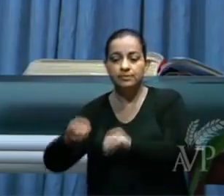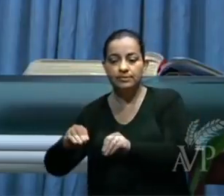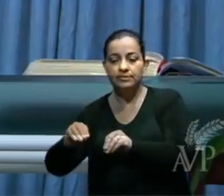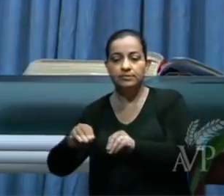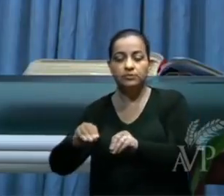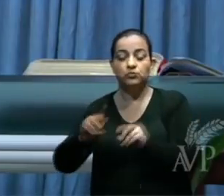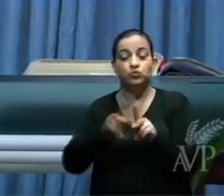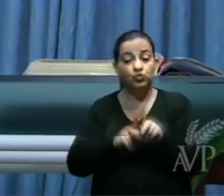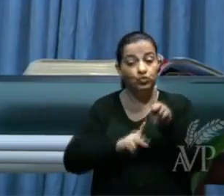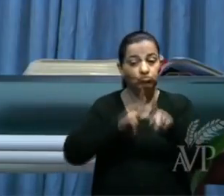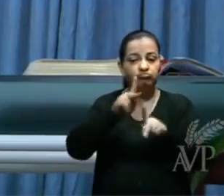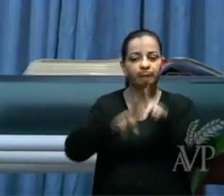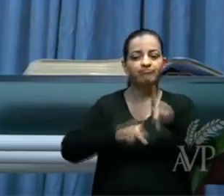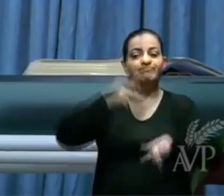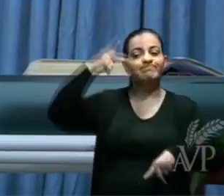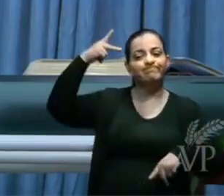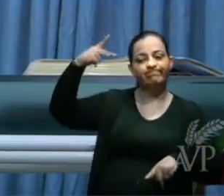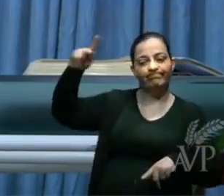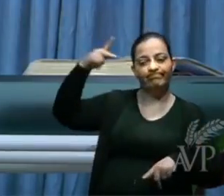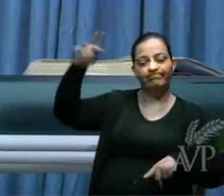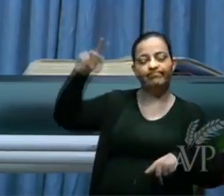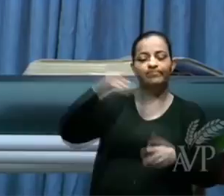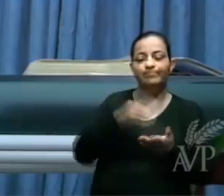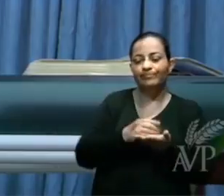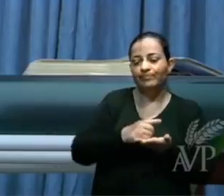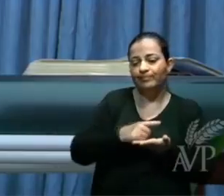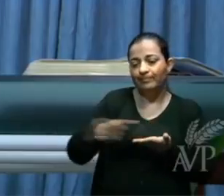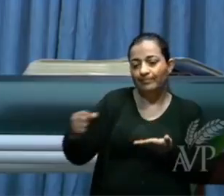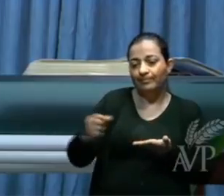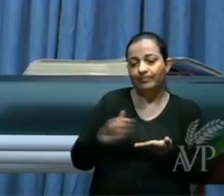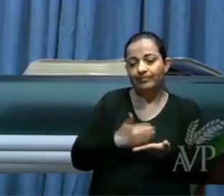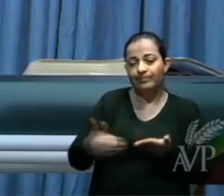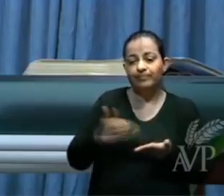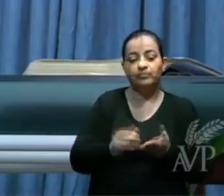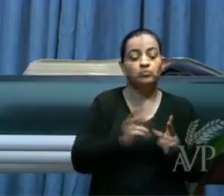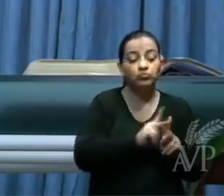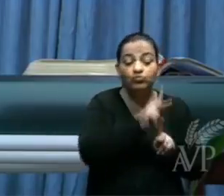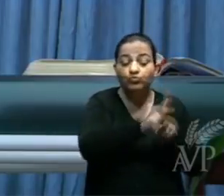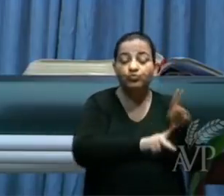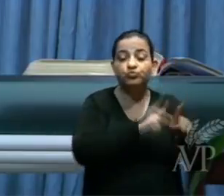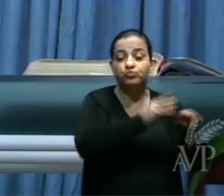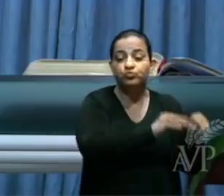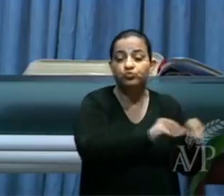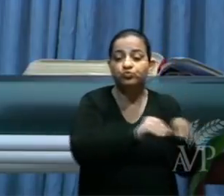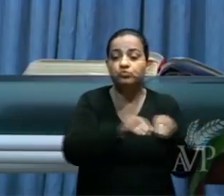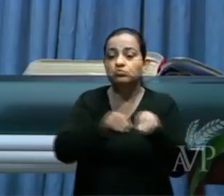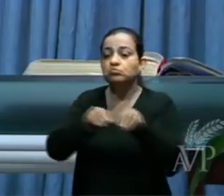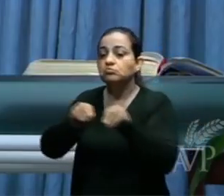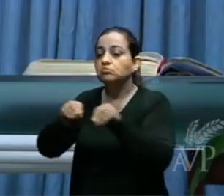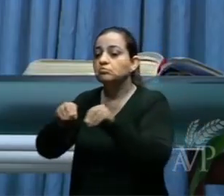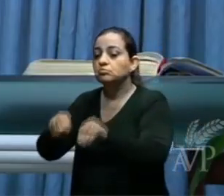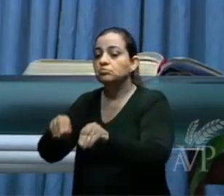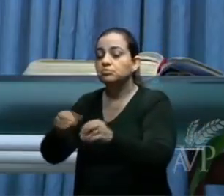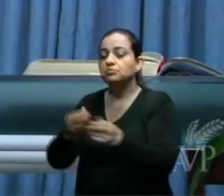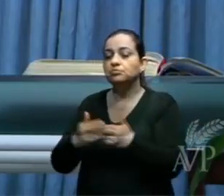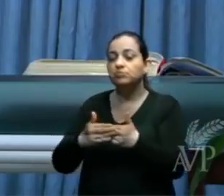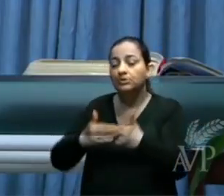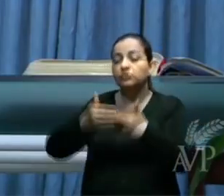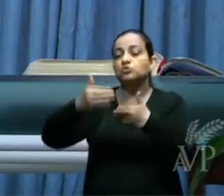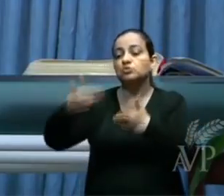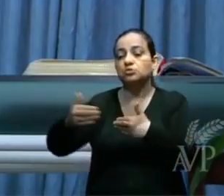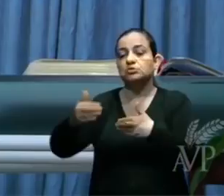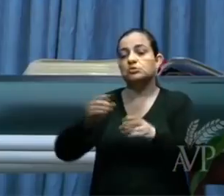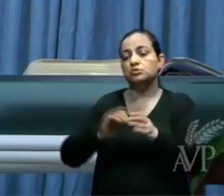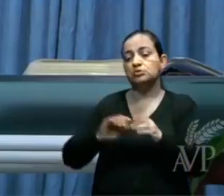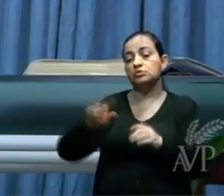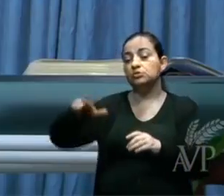seu povo para fora uma nação uma nação para fora de uma